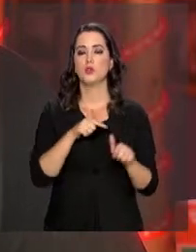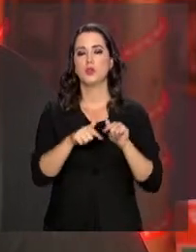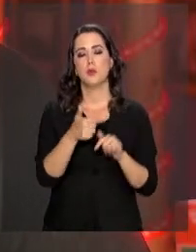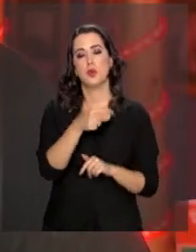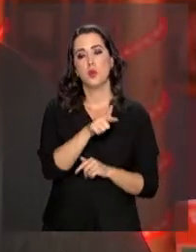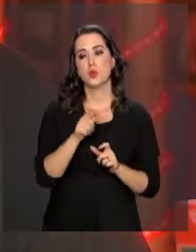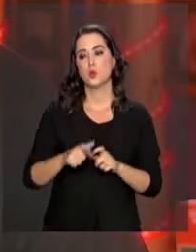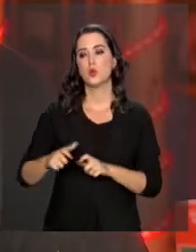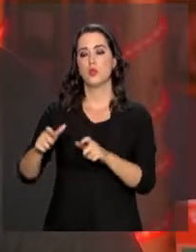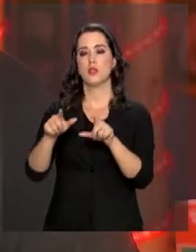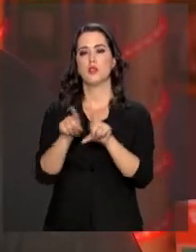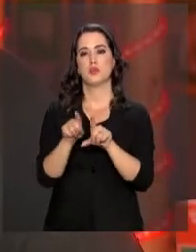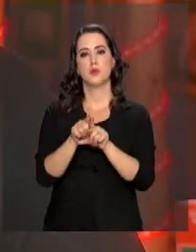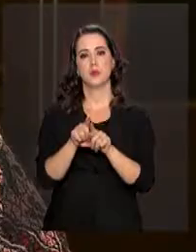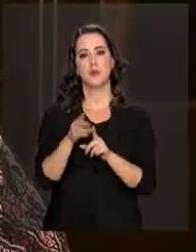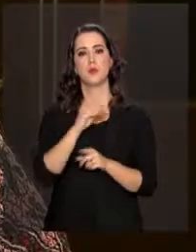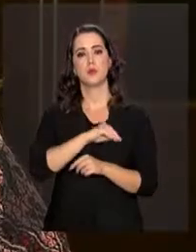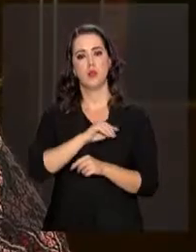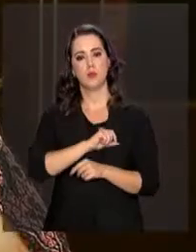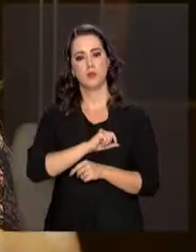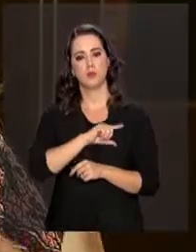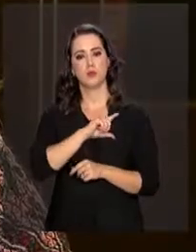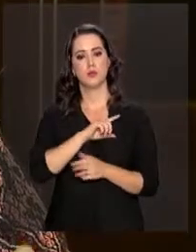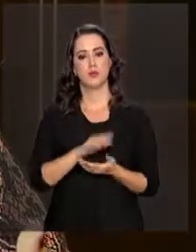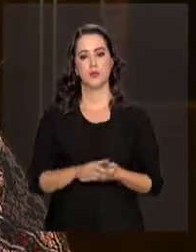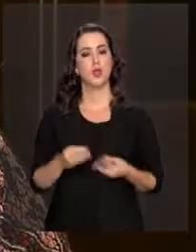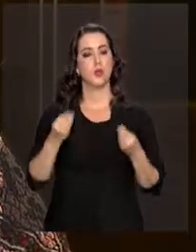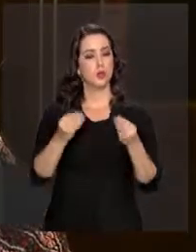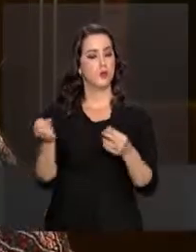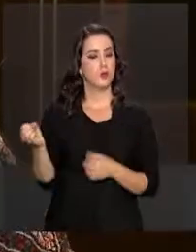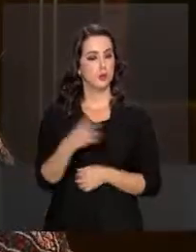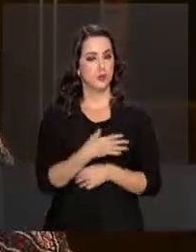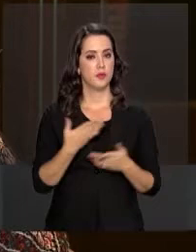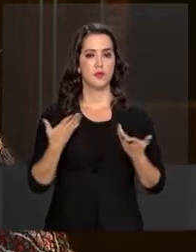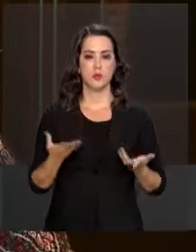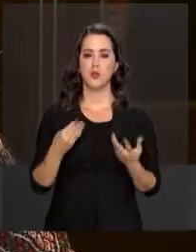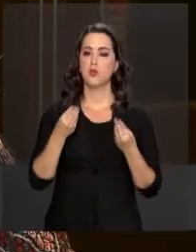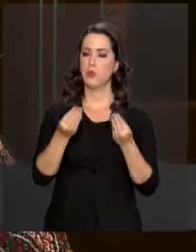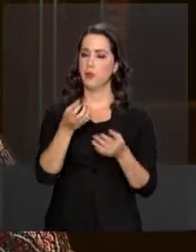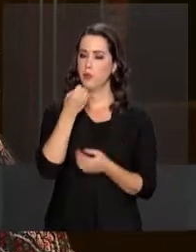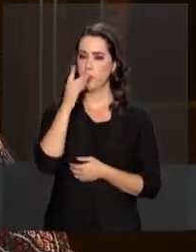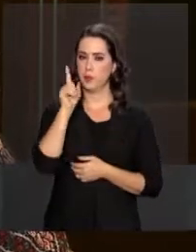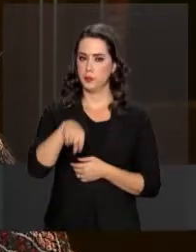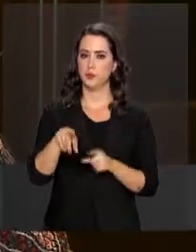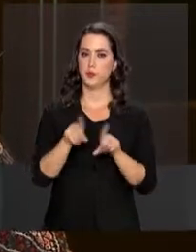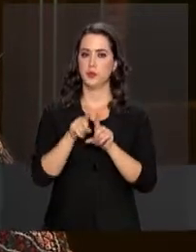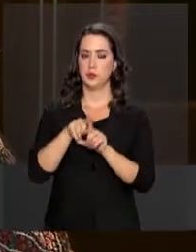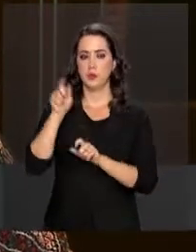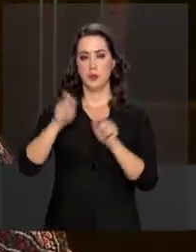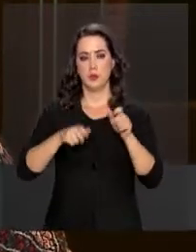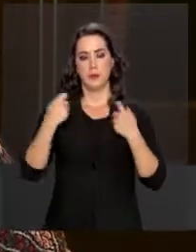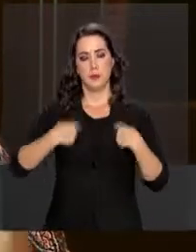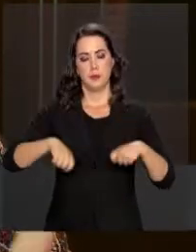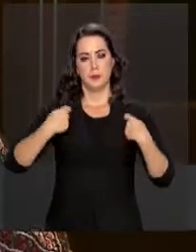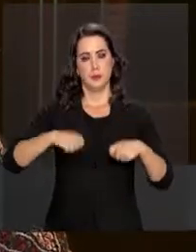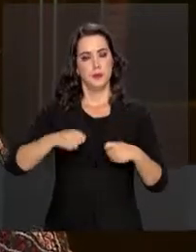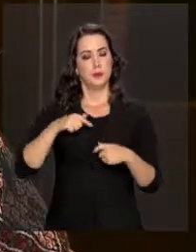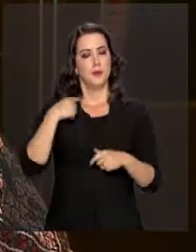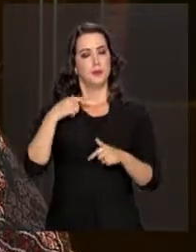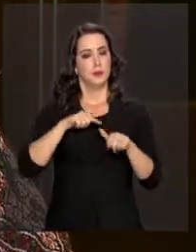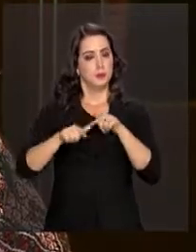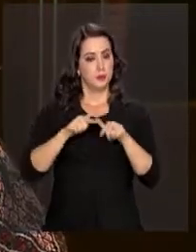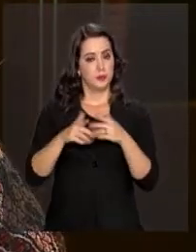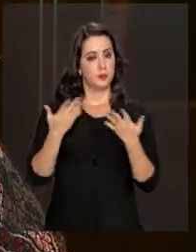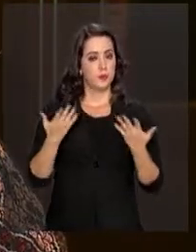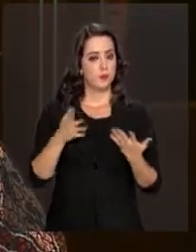lugares também para completar a renda isso trouxe uma inovação que traz grandes benefícios também para quem precisa desse trabalho